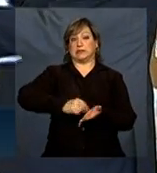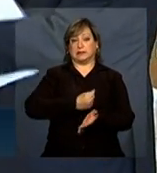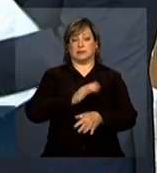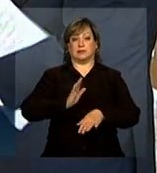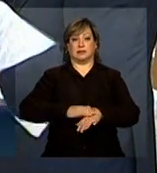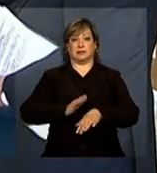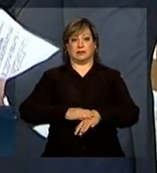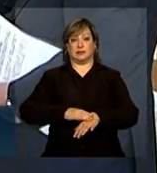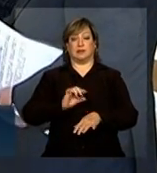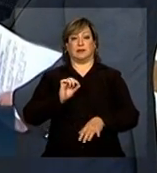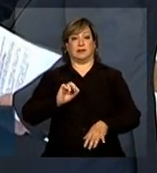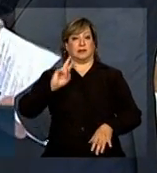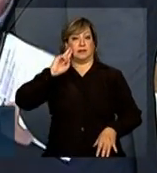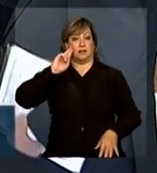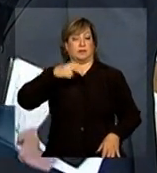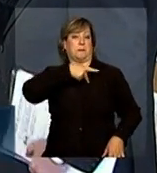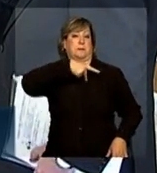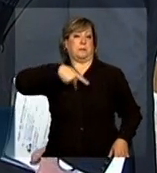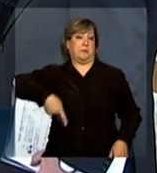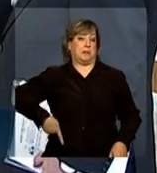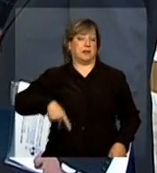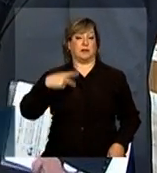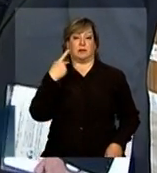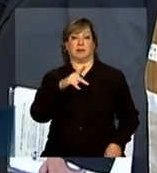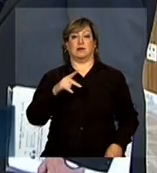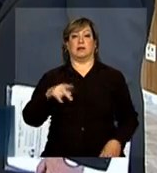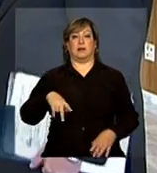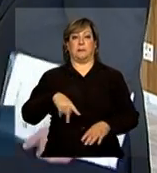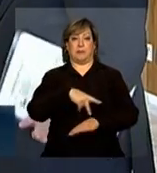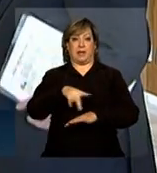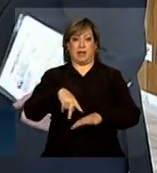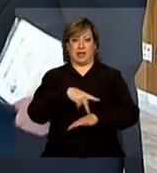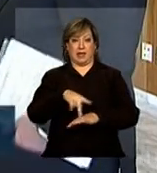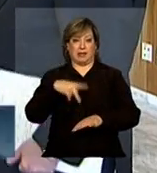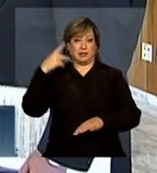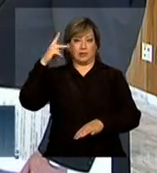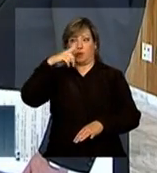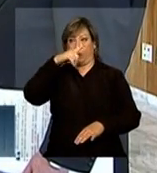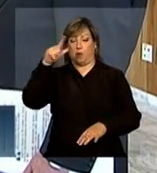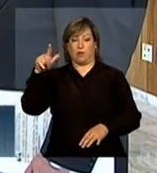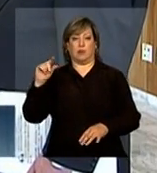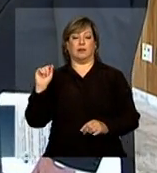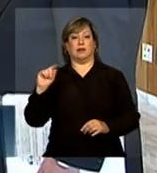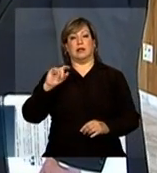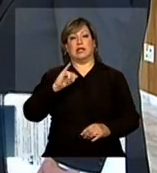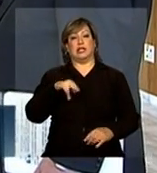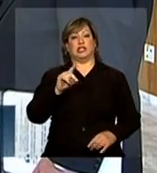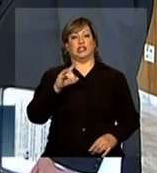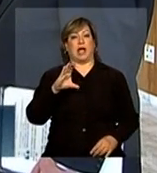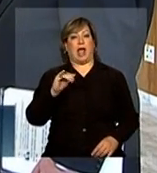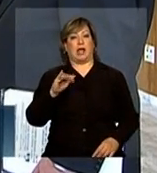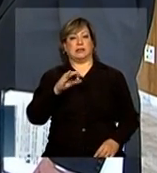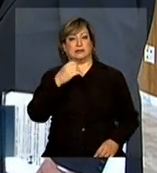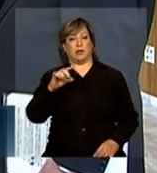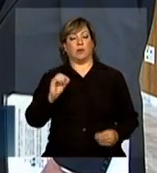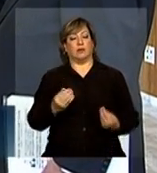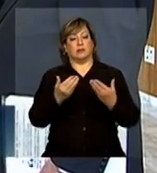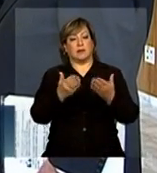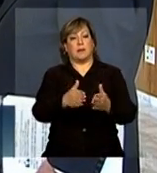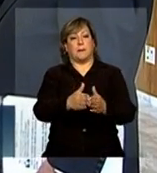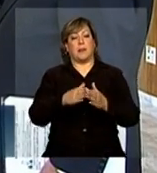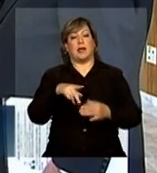assinado pelo chefe de Estado do país de origem que indica e pede para que ele seja reconhecido